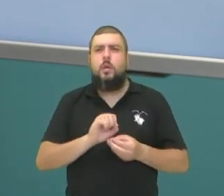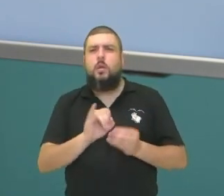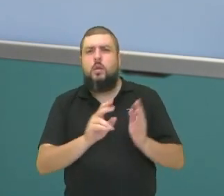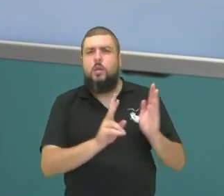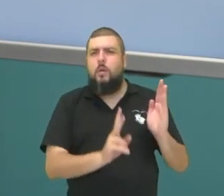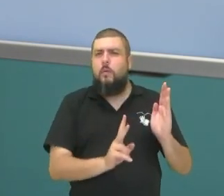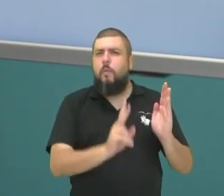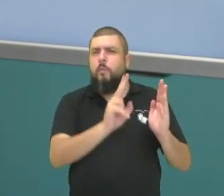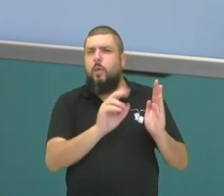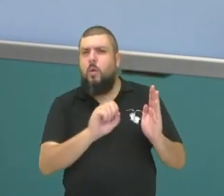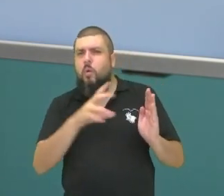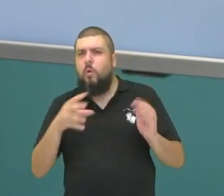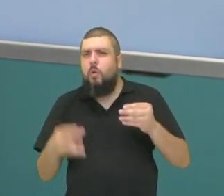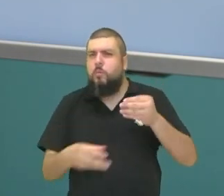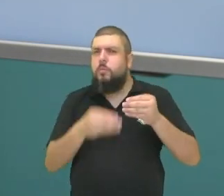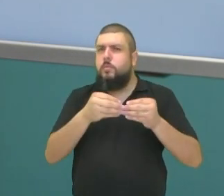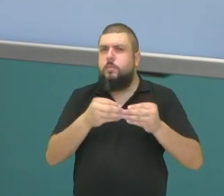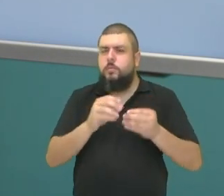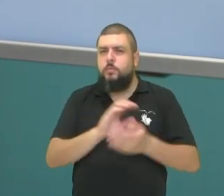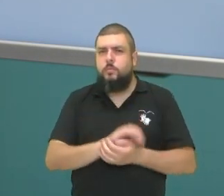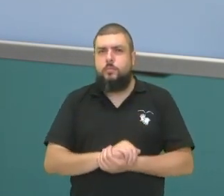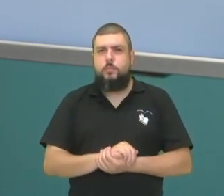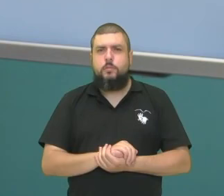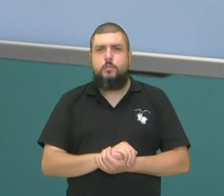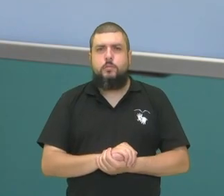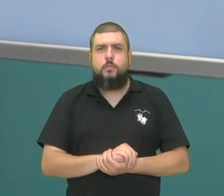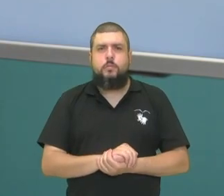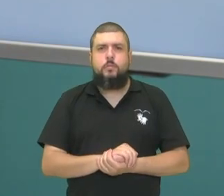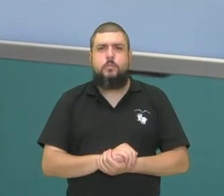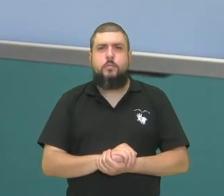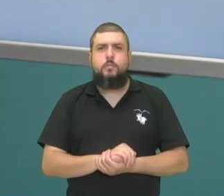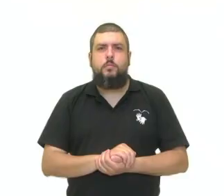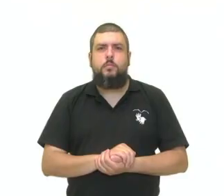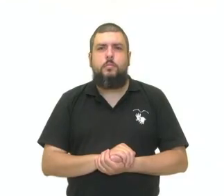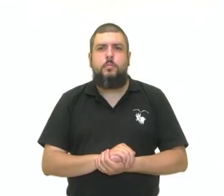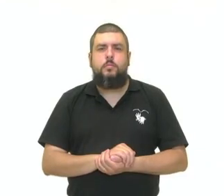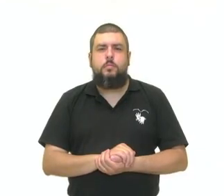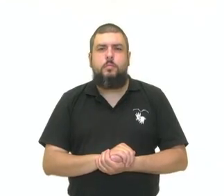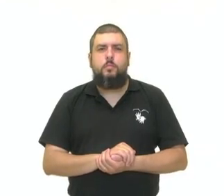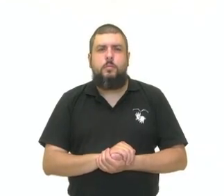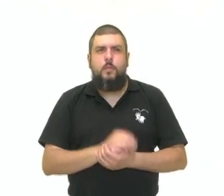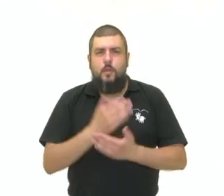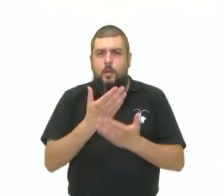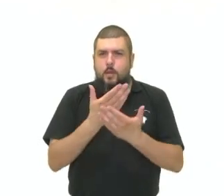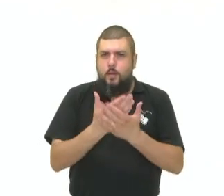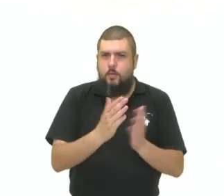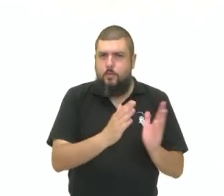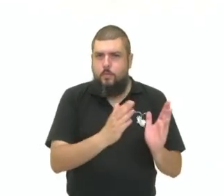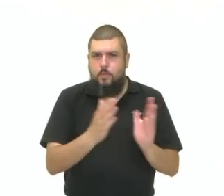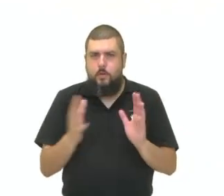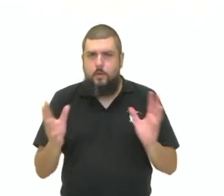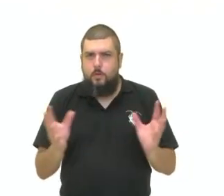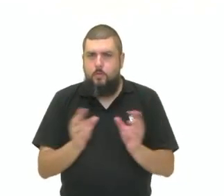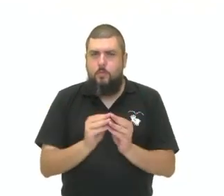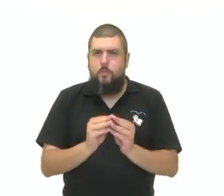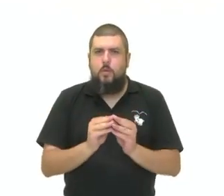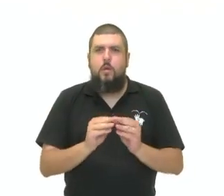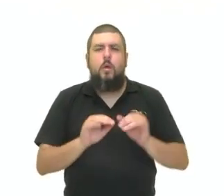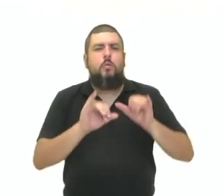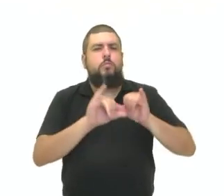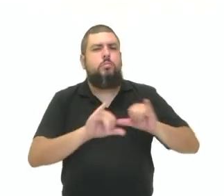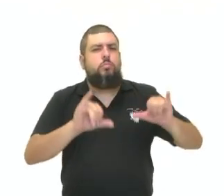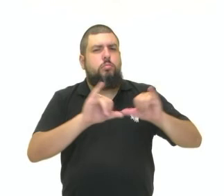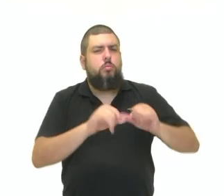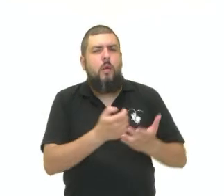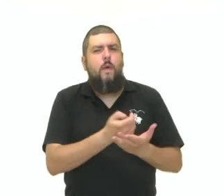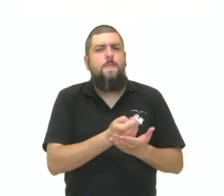adição de algum efeito. Fique sabendo, vimos que há notícias falsas, mas também as que são